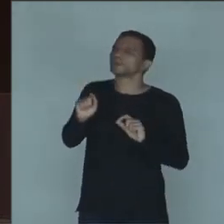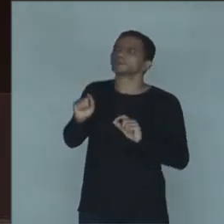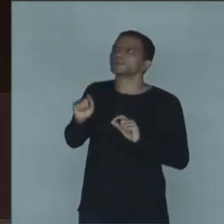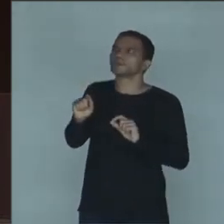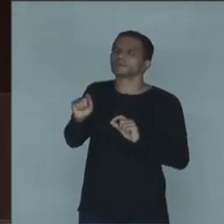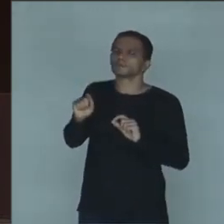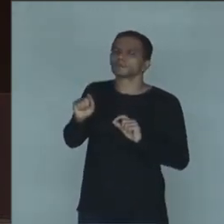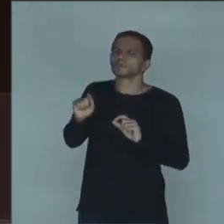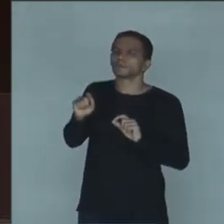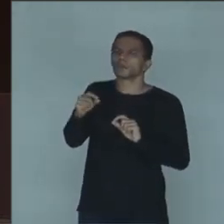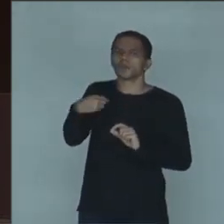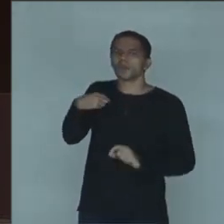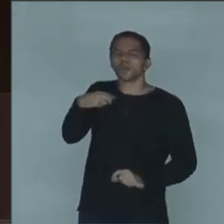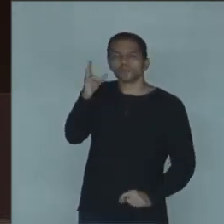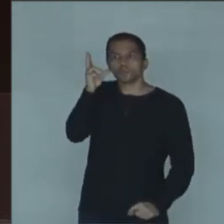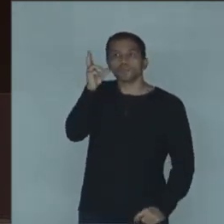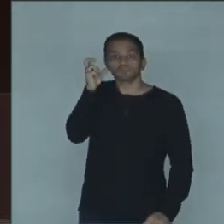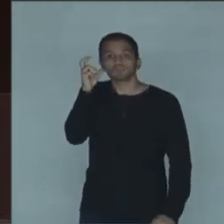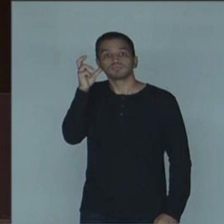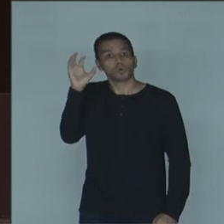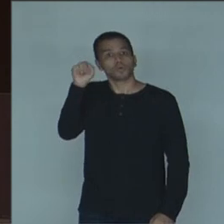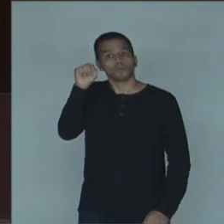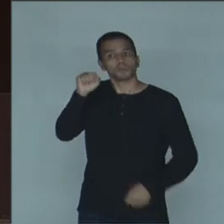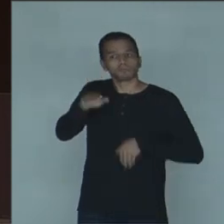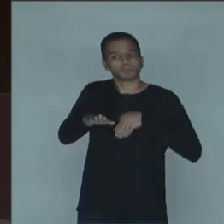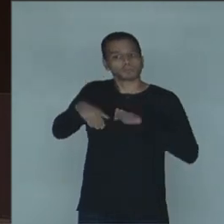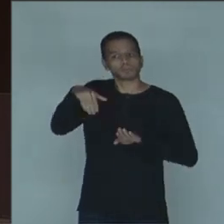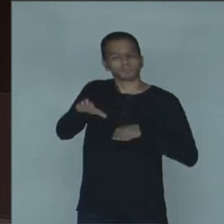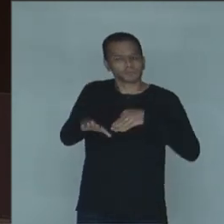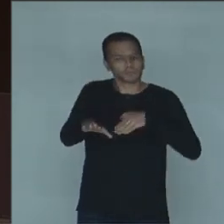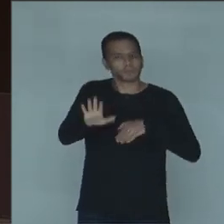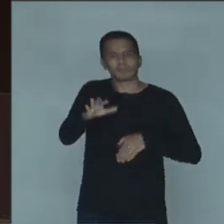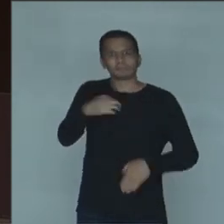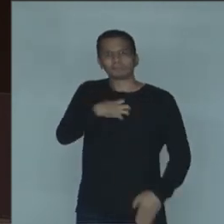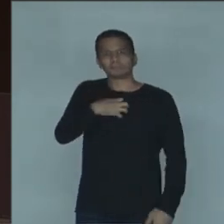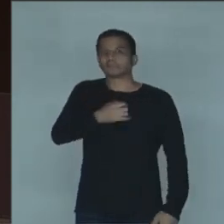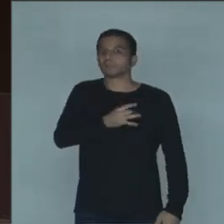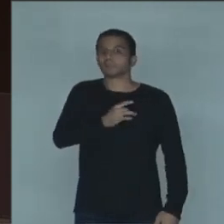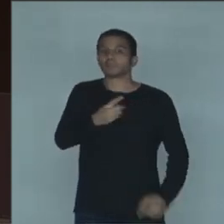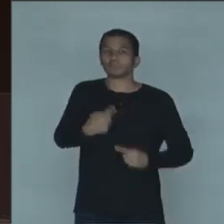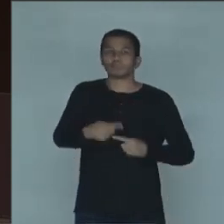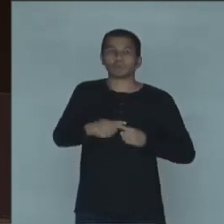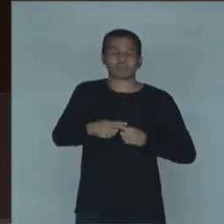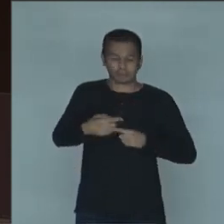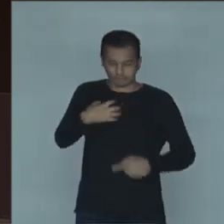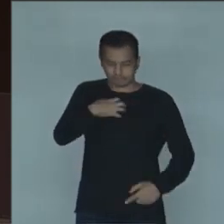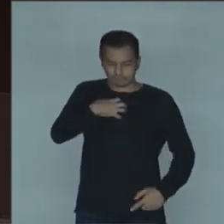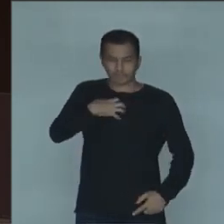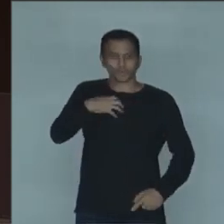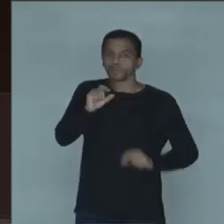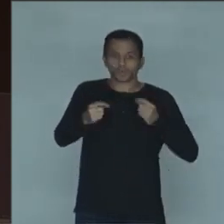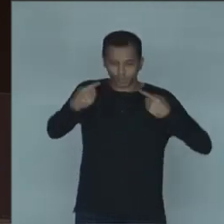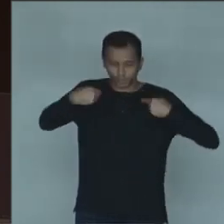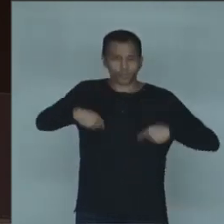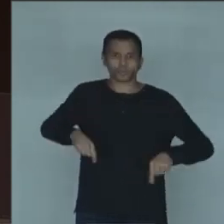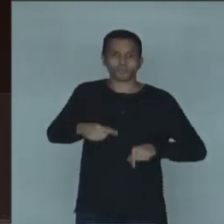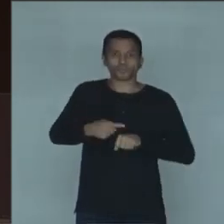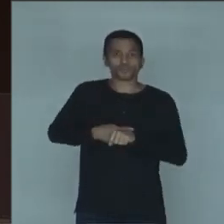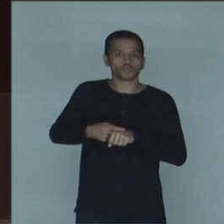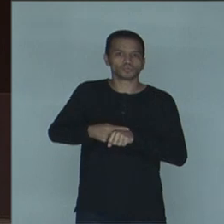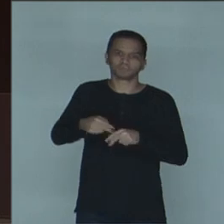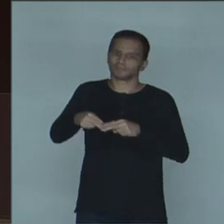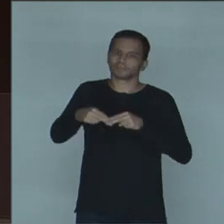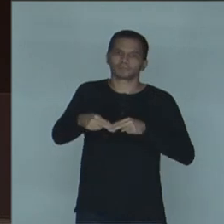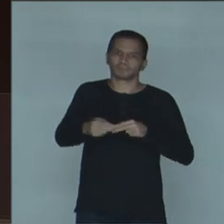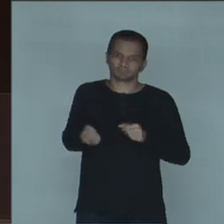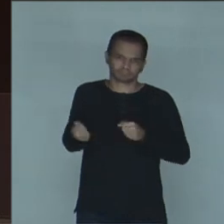ouvir teus passos no jardim e fiquei com medo porque estava nu Por isso me escondi